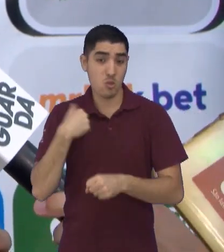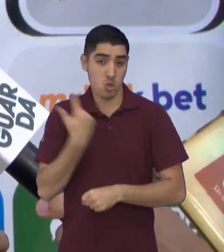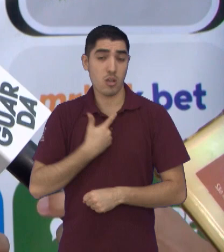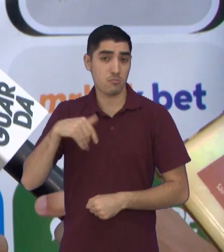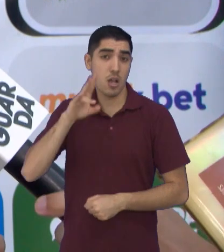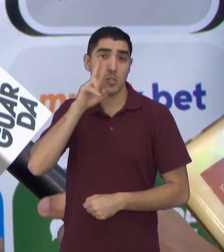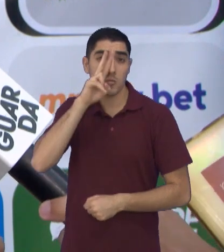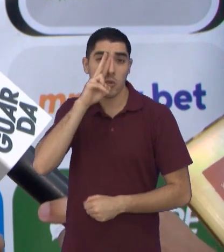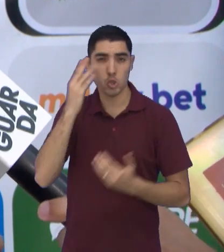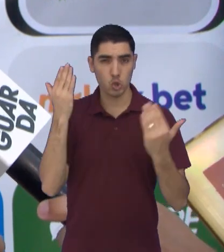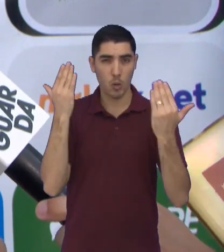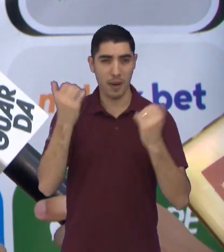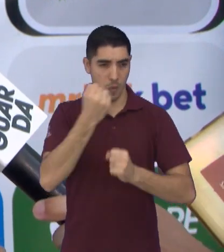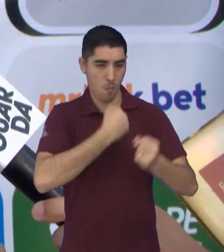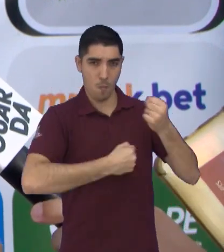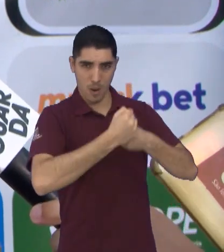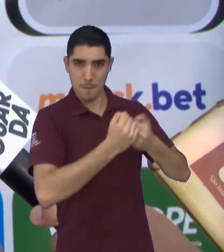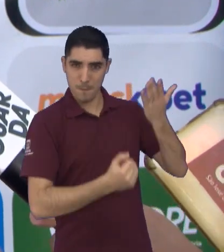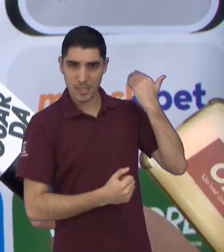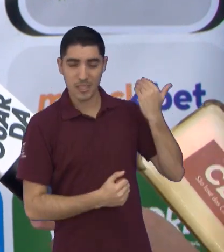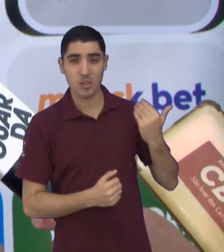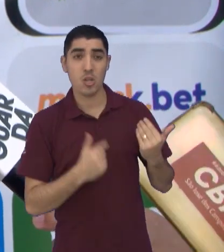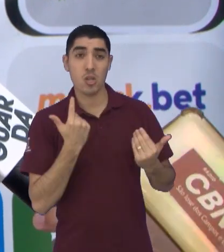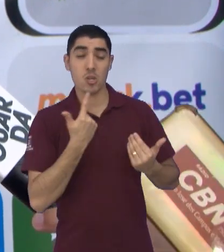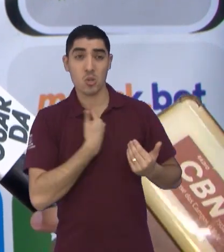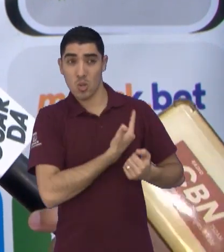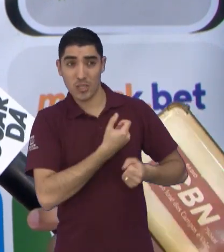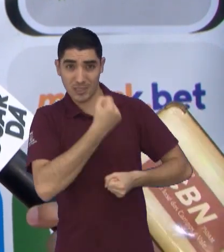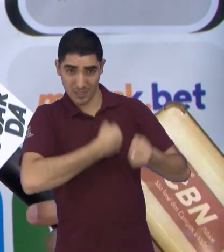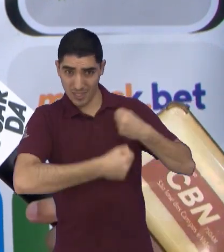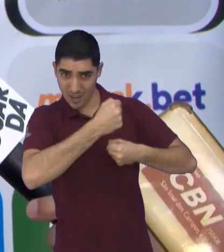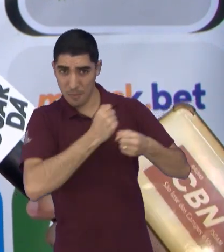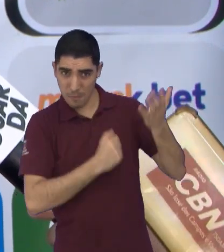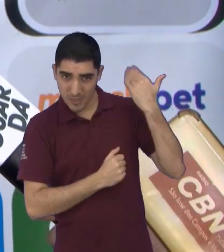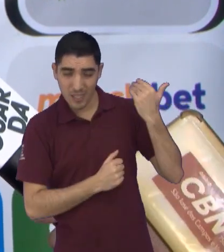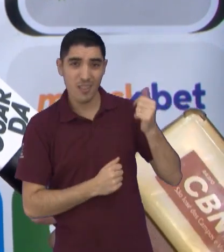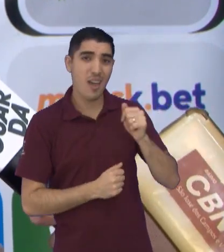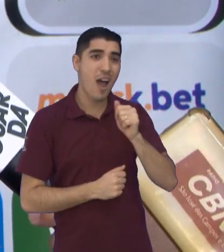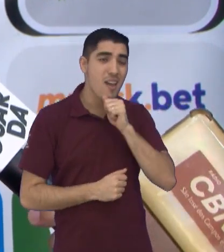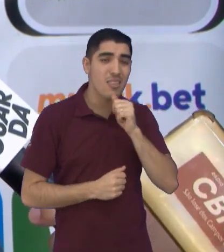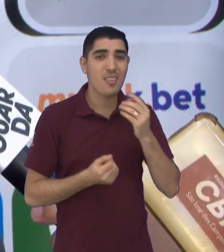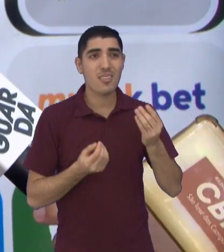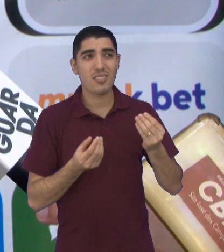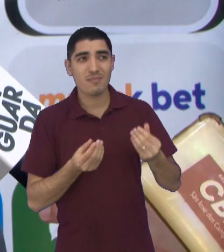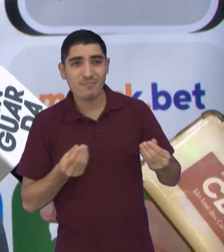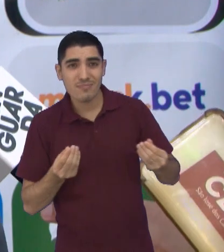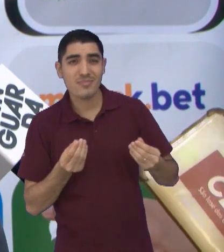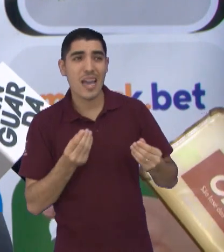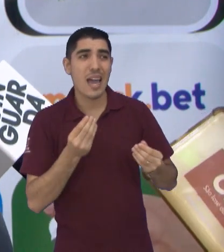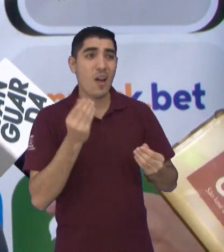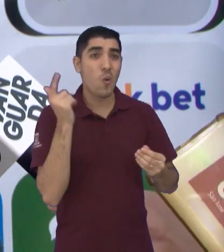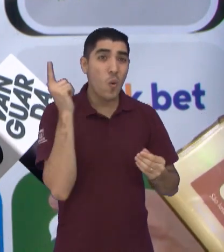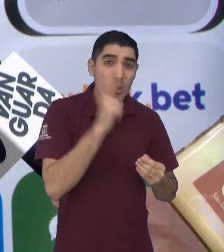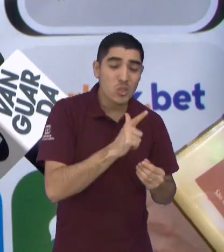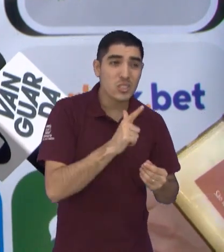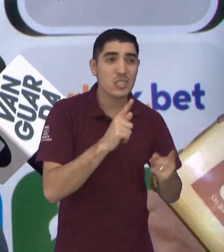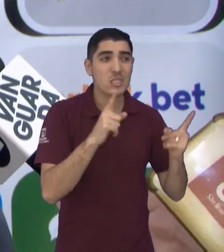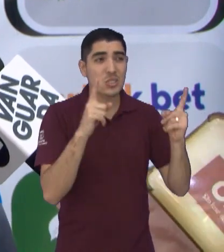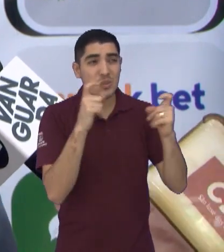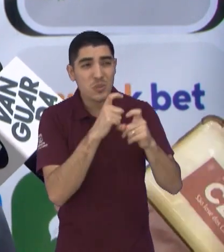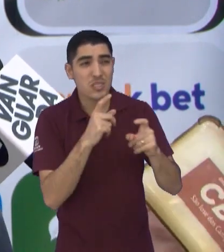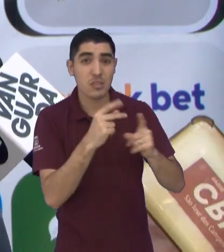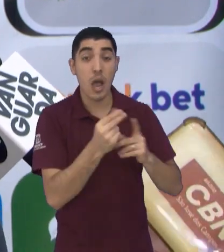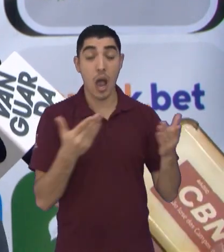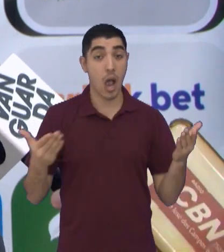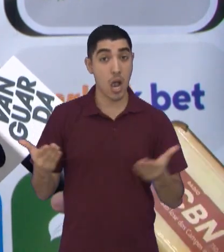ano passado, até o último momento, a gente estava aí entre em ganhar jogos difíceis para classificar o playoff.